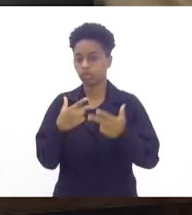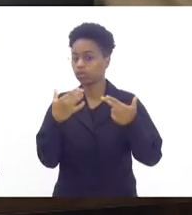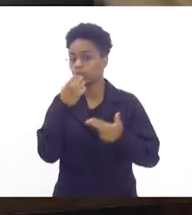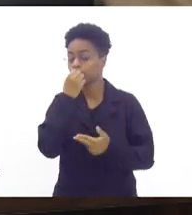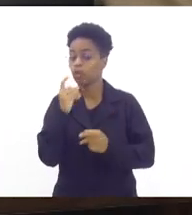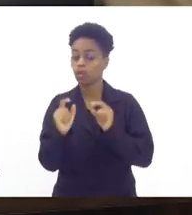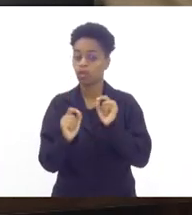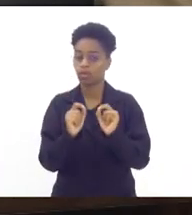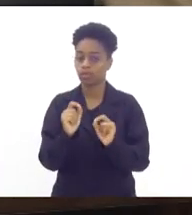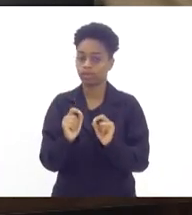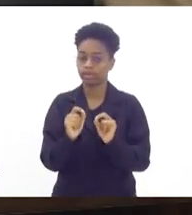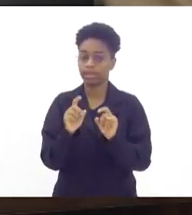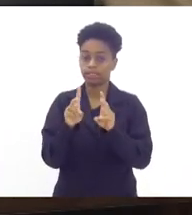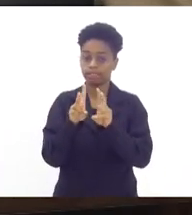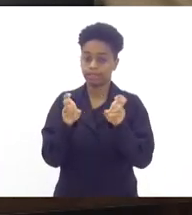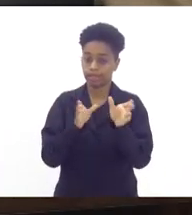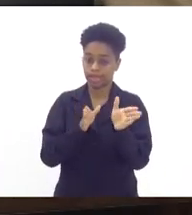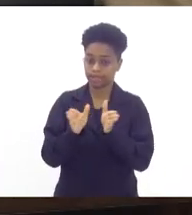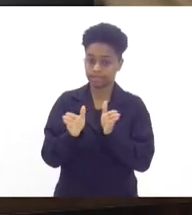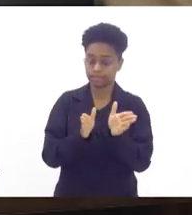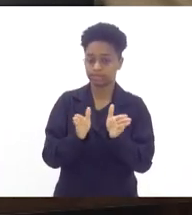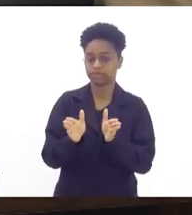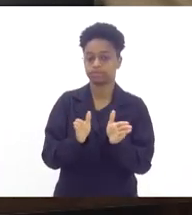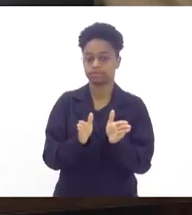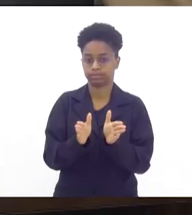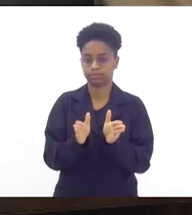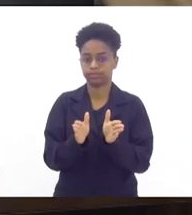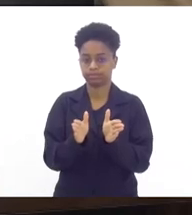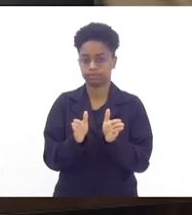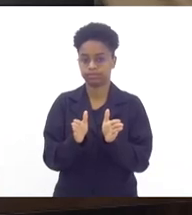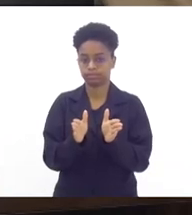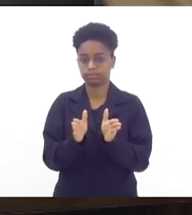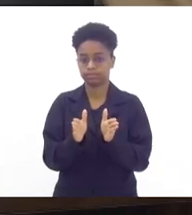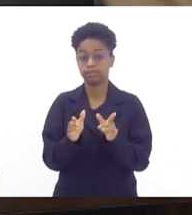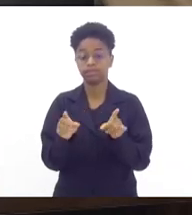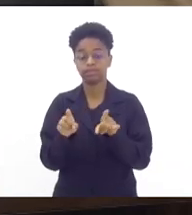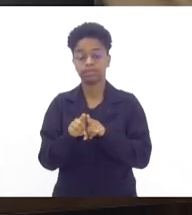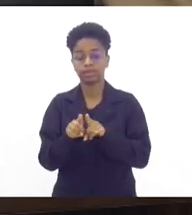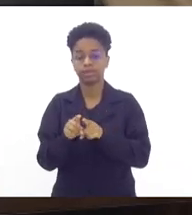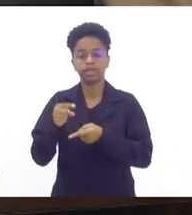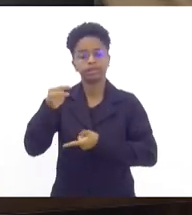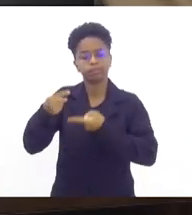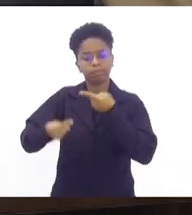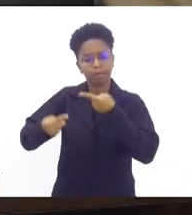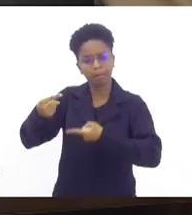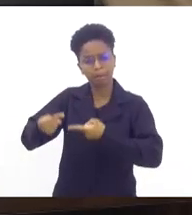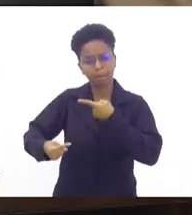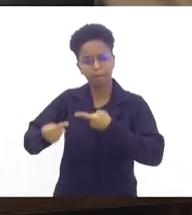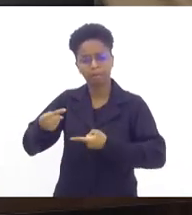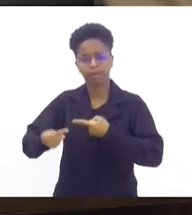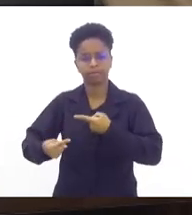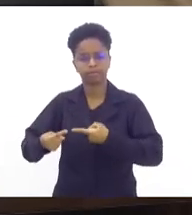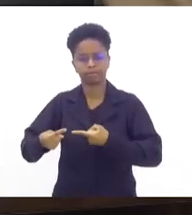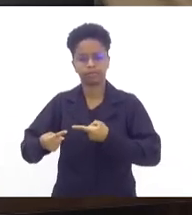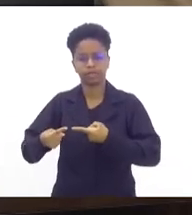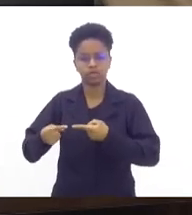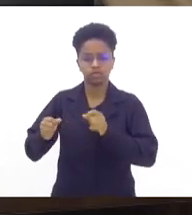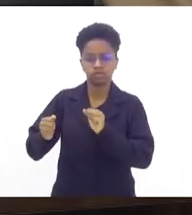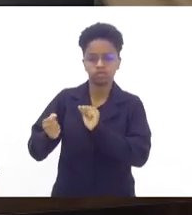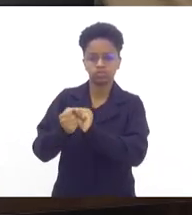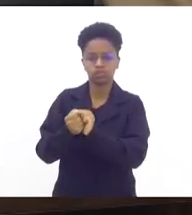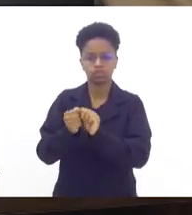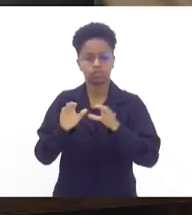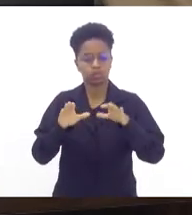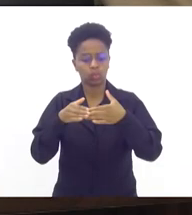né A questão da acessibilidade e do Grande Debate que nós travamos com as torcidas